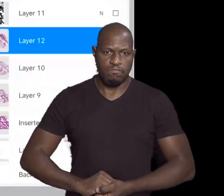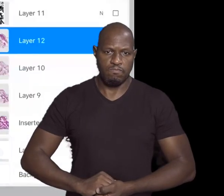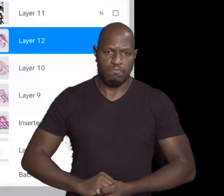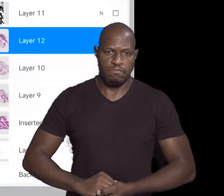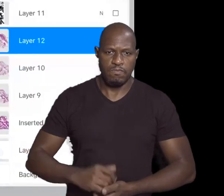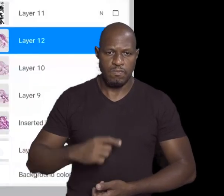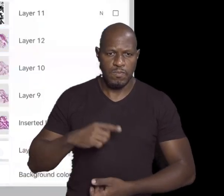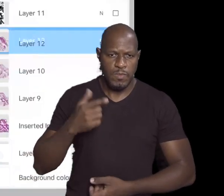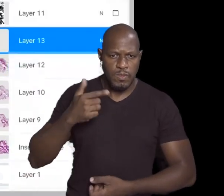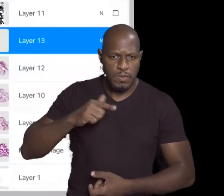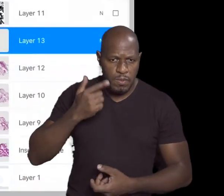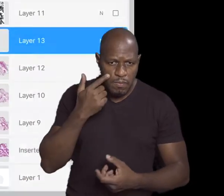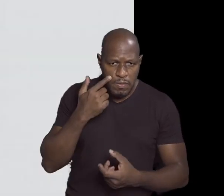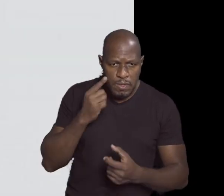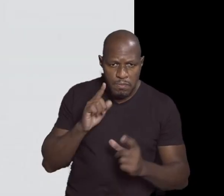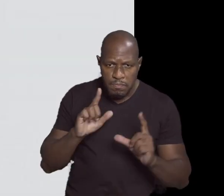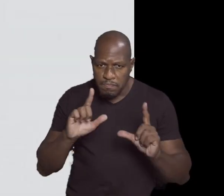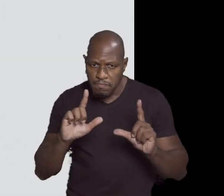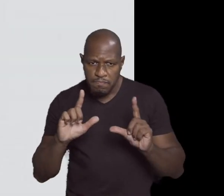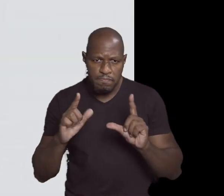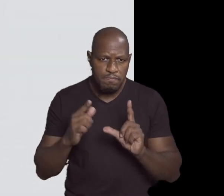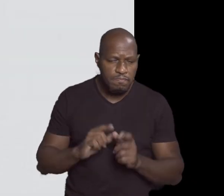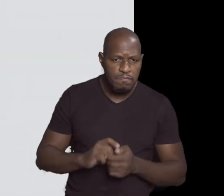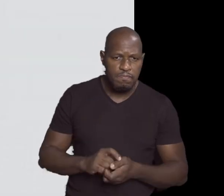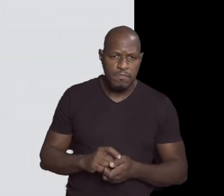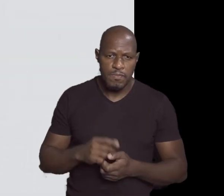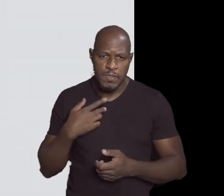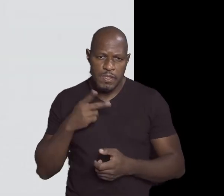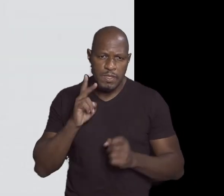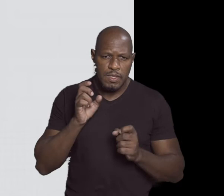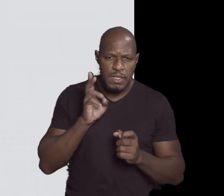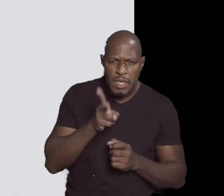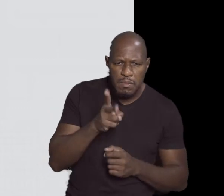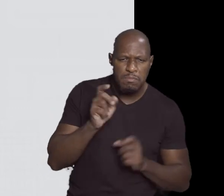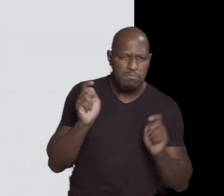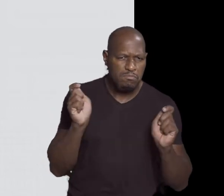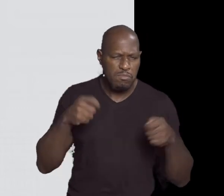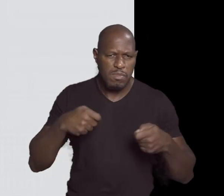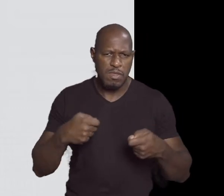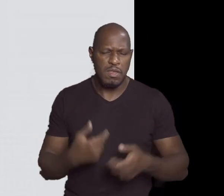Agora vou fazer mais uma layer. Eu tento, sempre que possível,